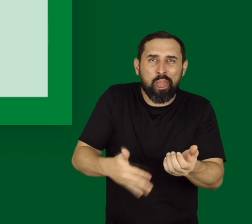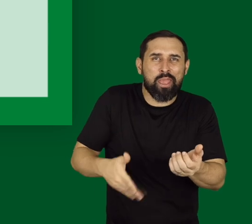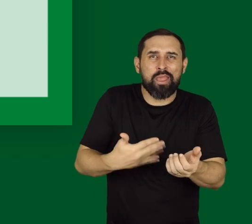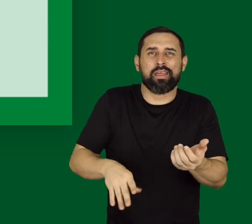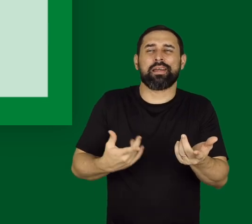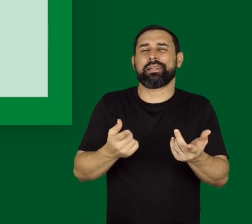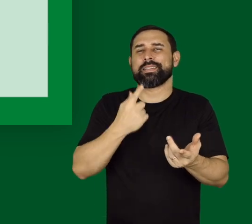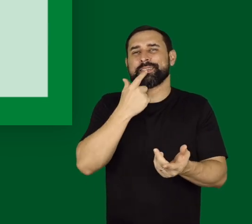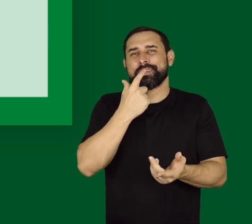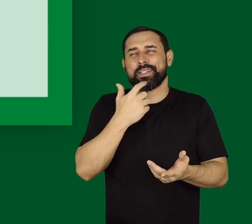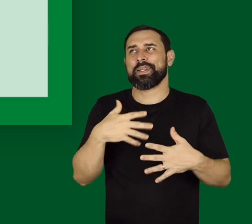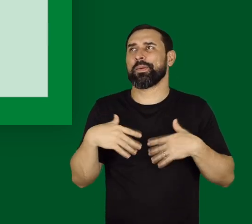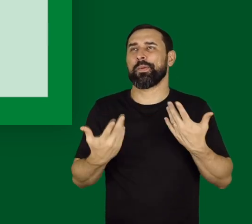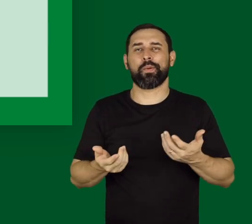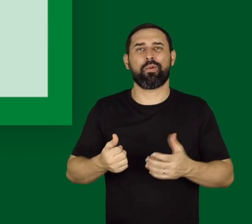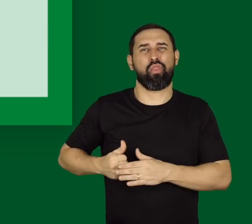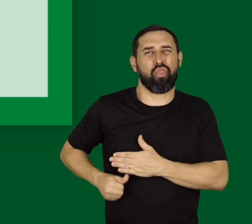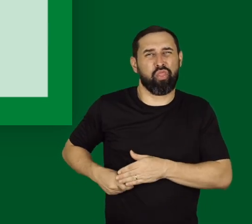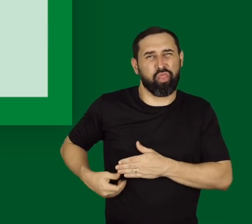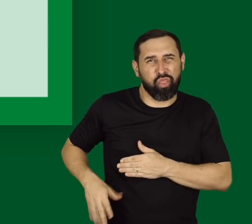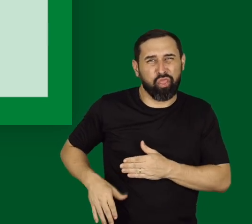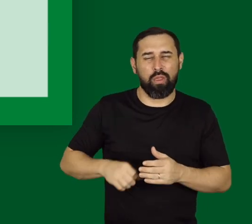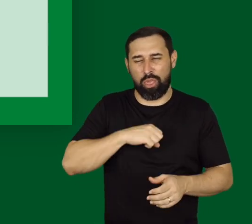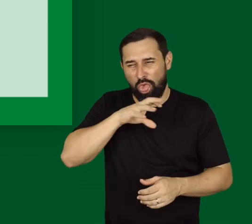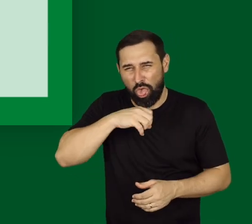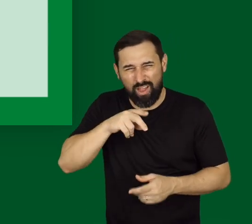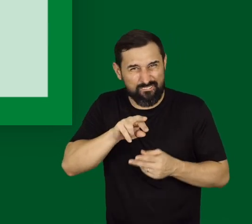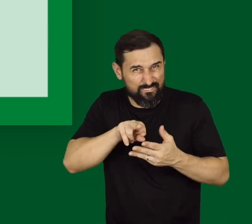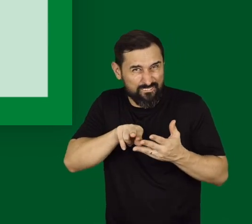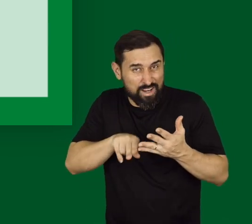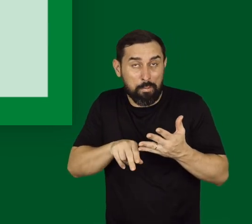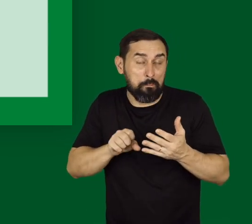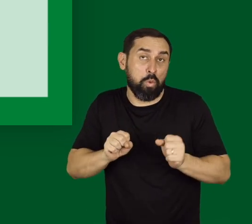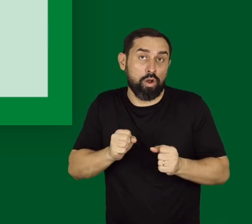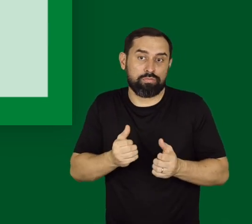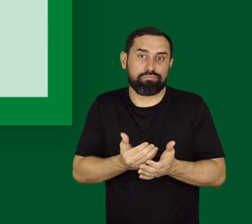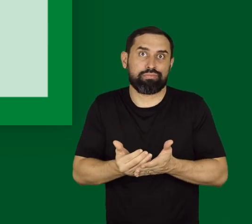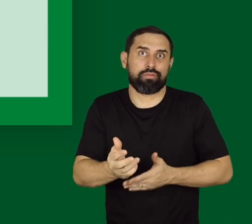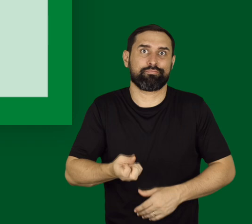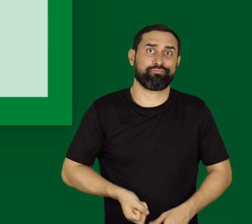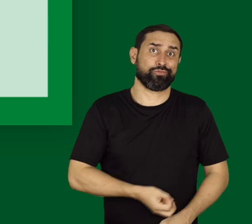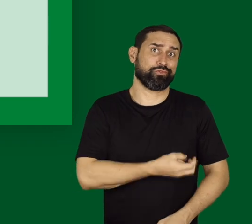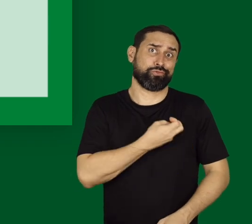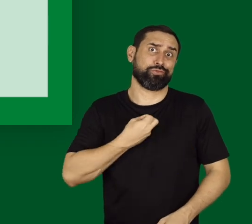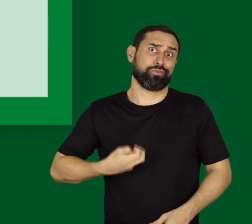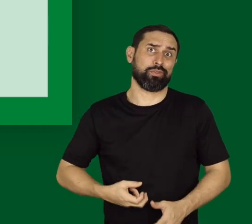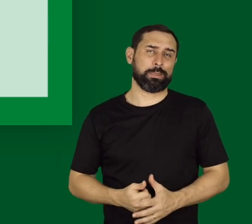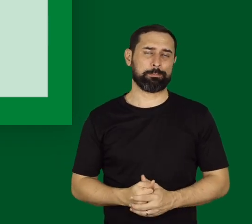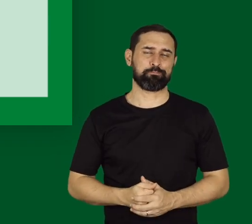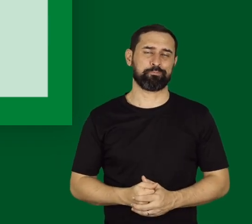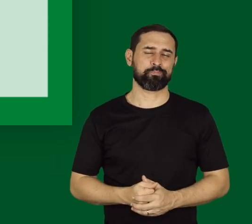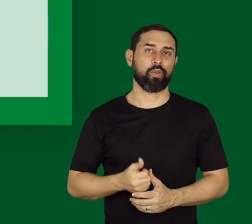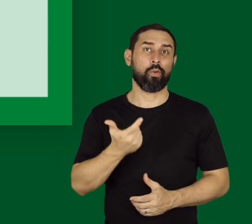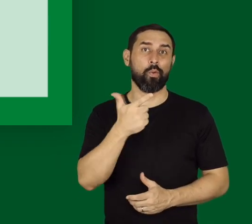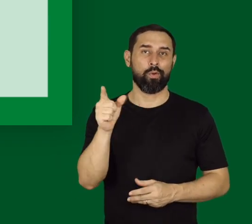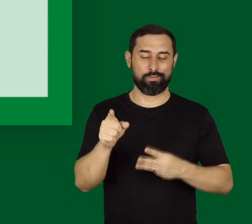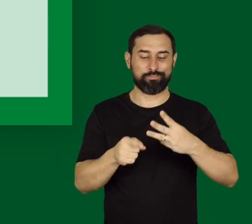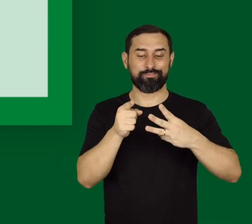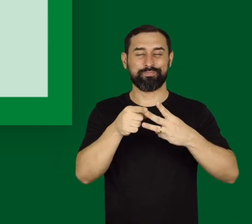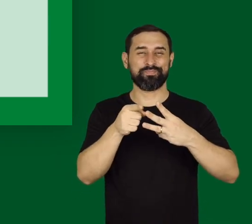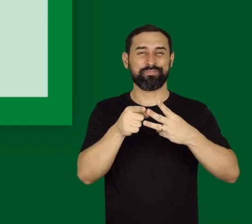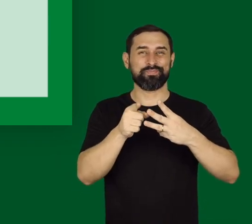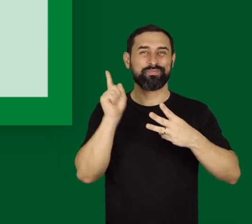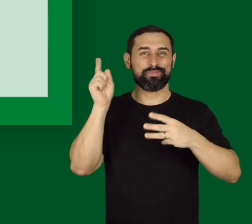é o que acontece, uma perda de parte do volume circulante que vai fazer com que a criança evolua com situações de